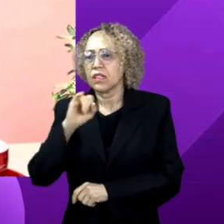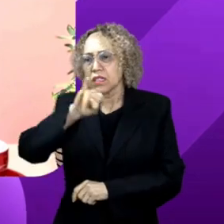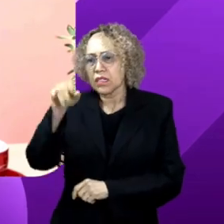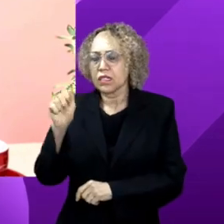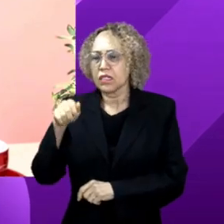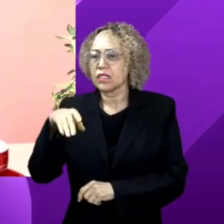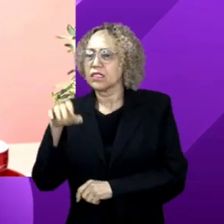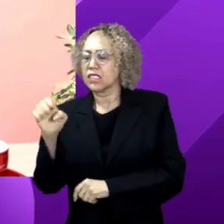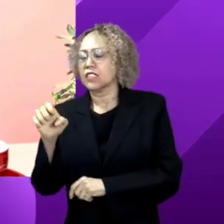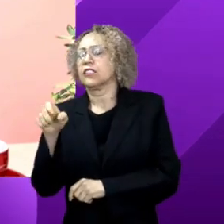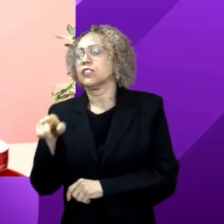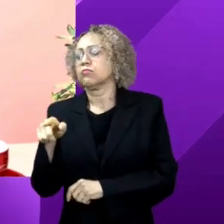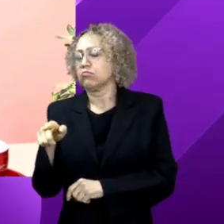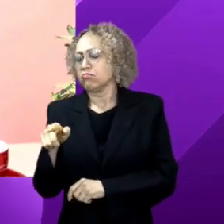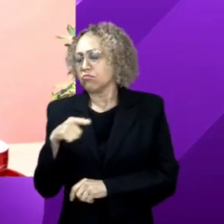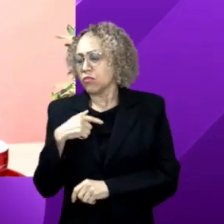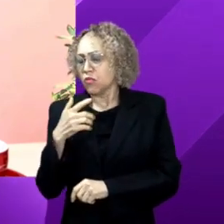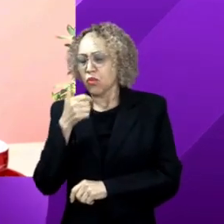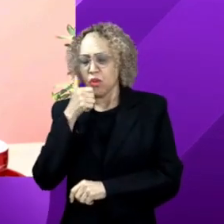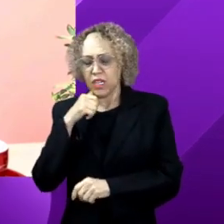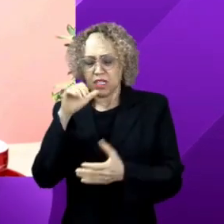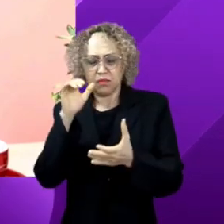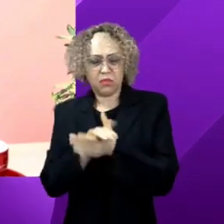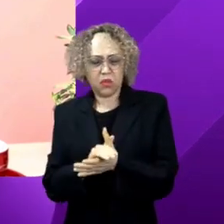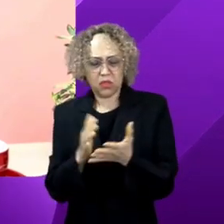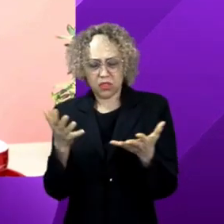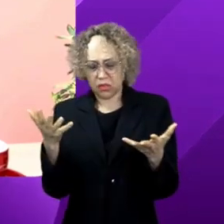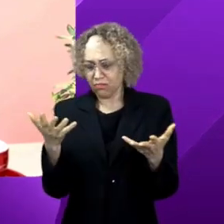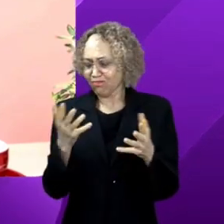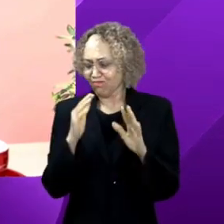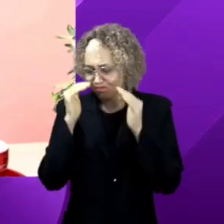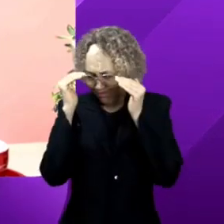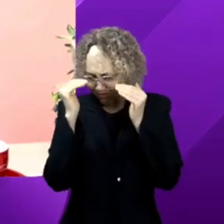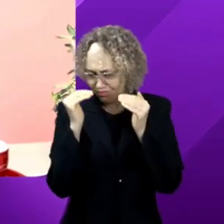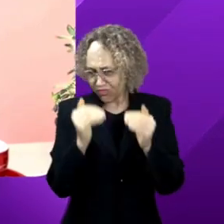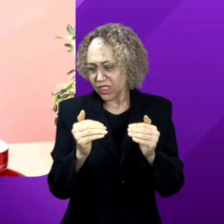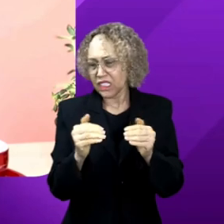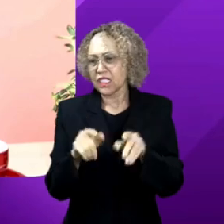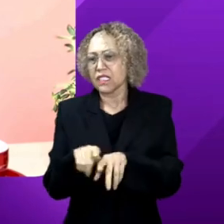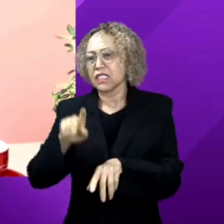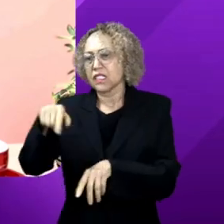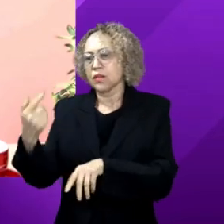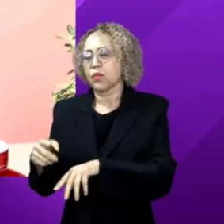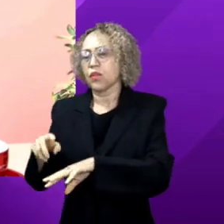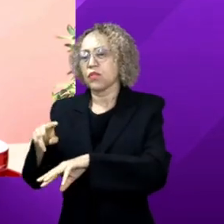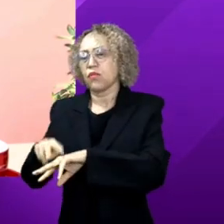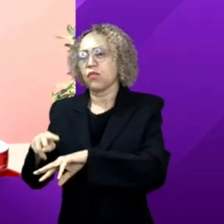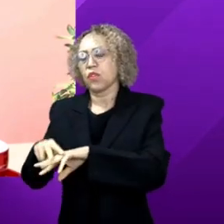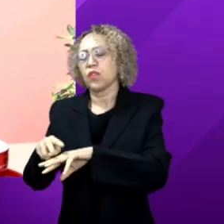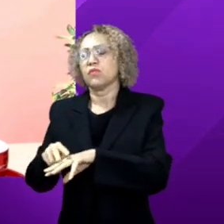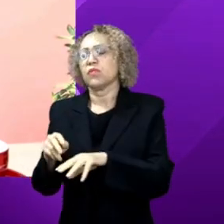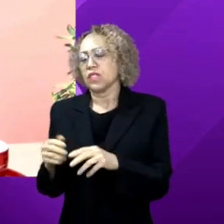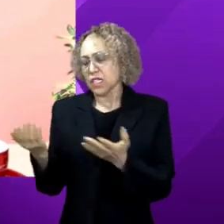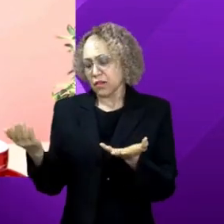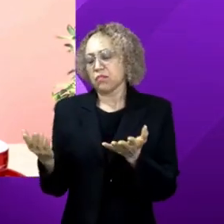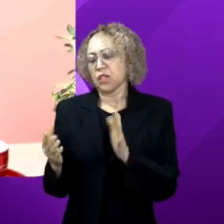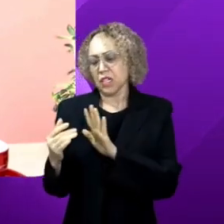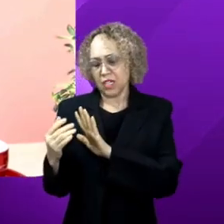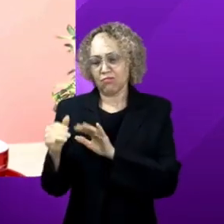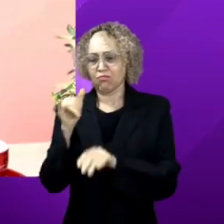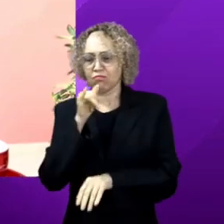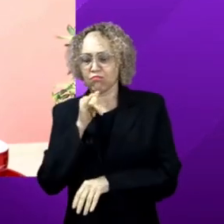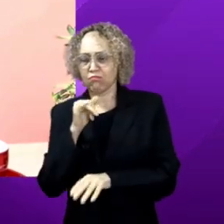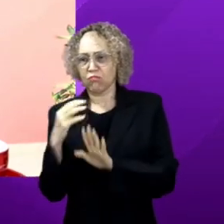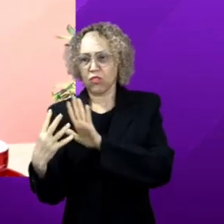viúva exemplar. E quando os filhos já estavam crescidos, encarregou-se dos próprios pais, doentes, de suas